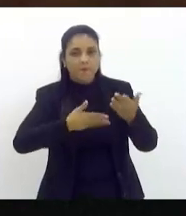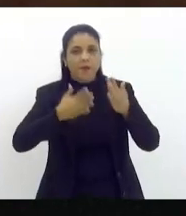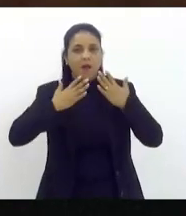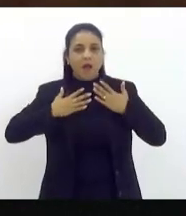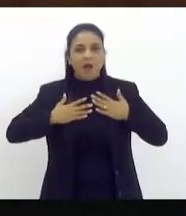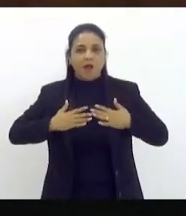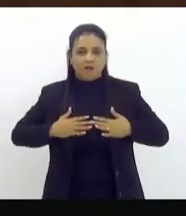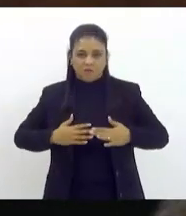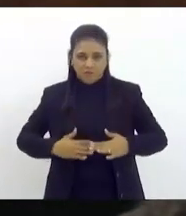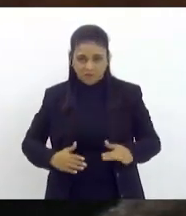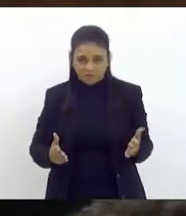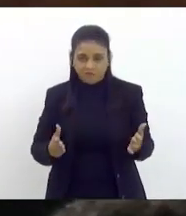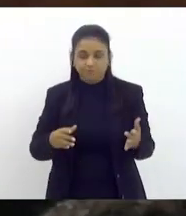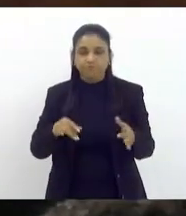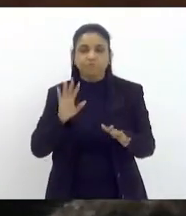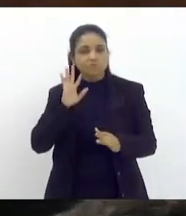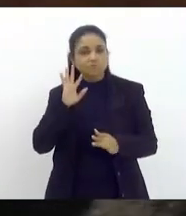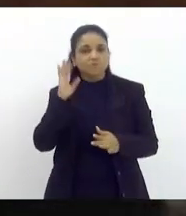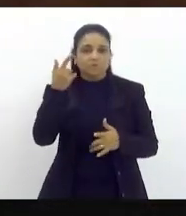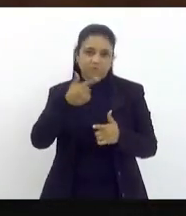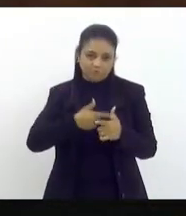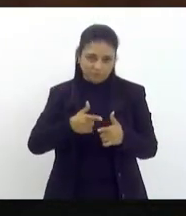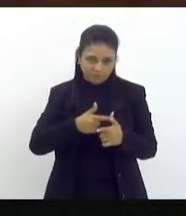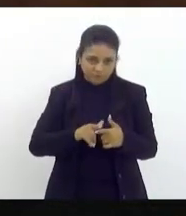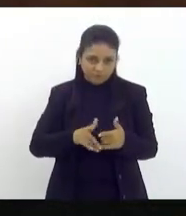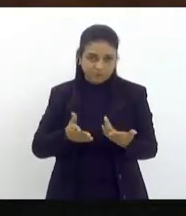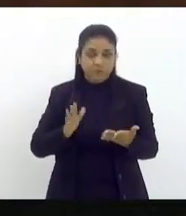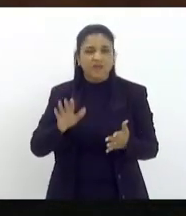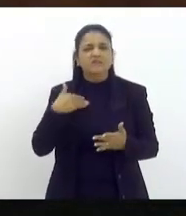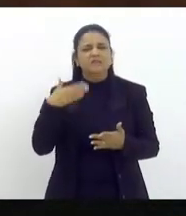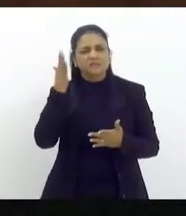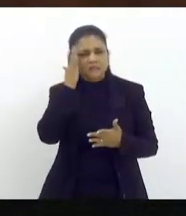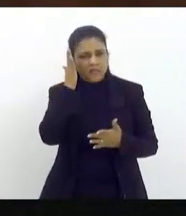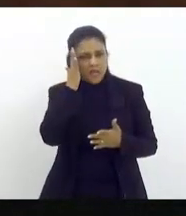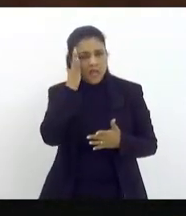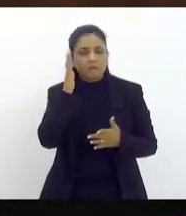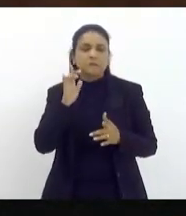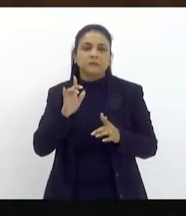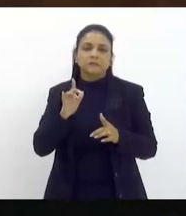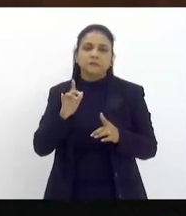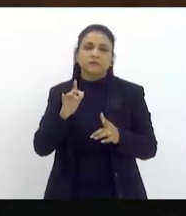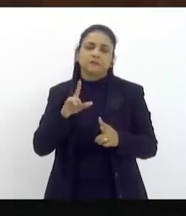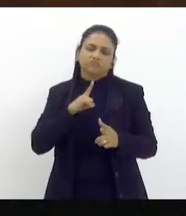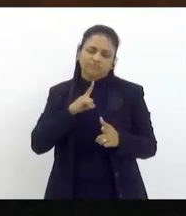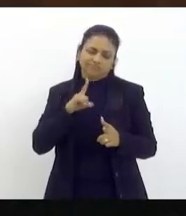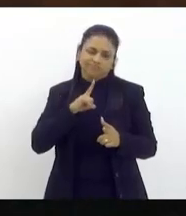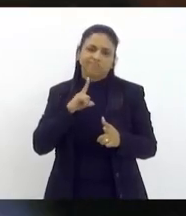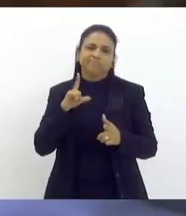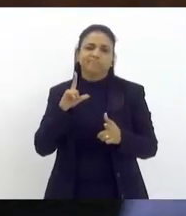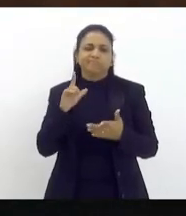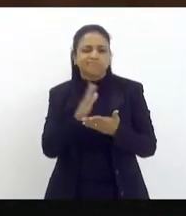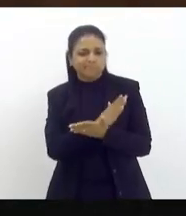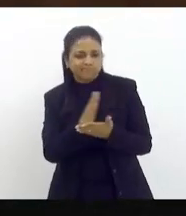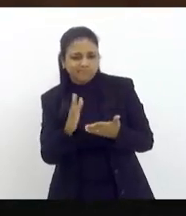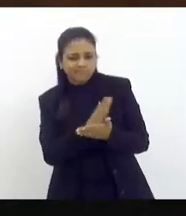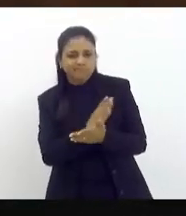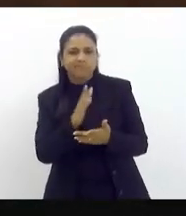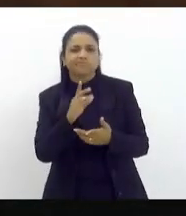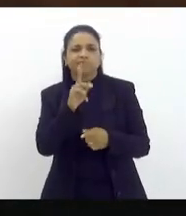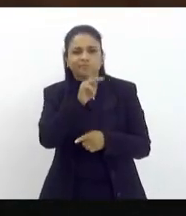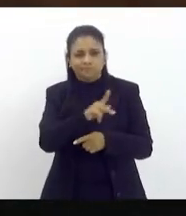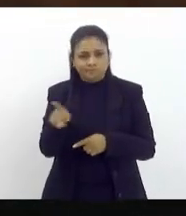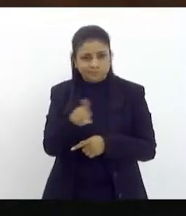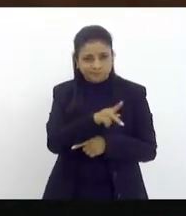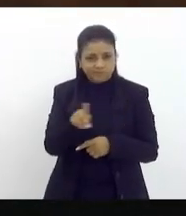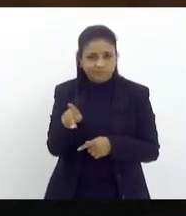que tem situações que são devidas os professores precisam os professores